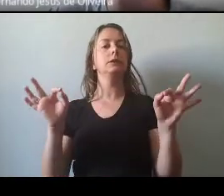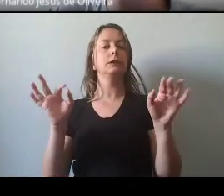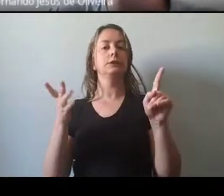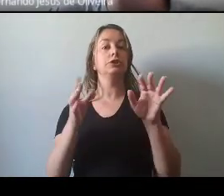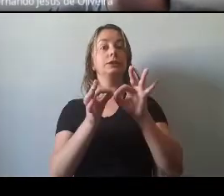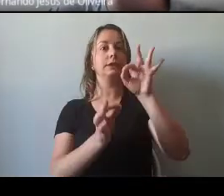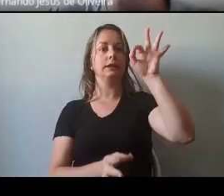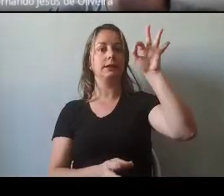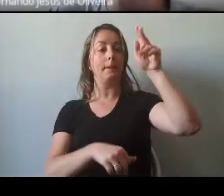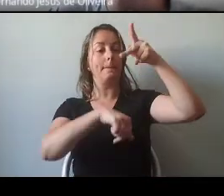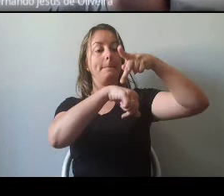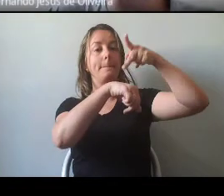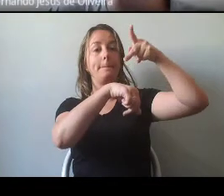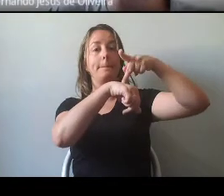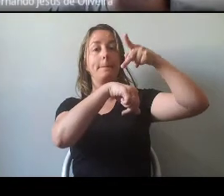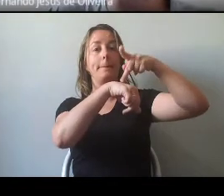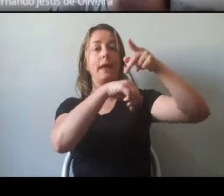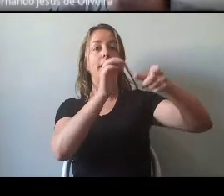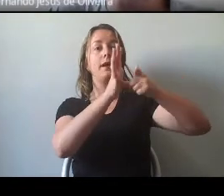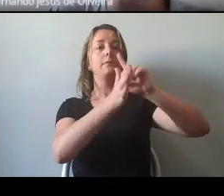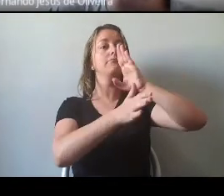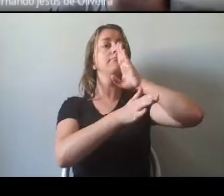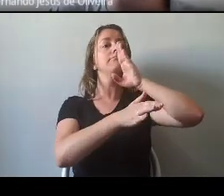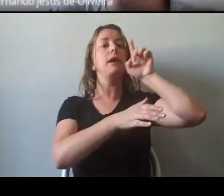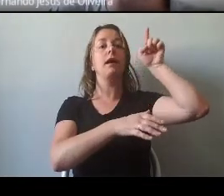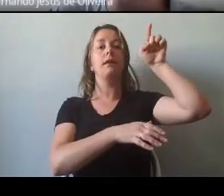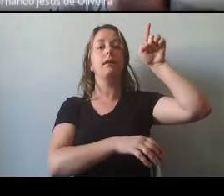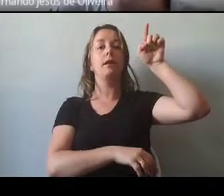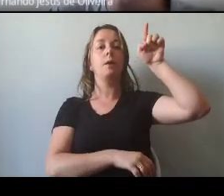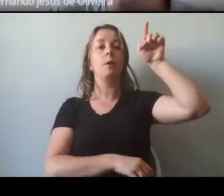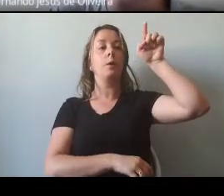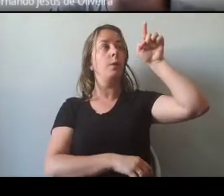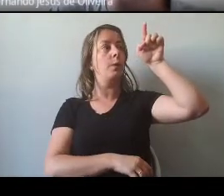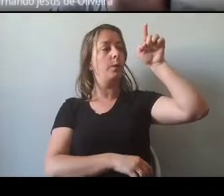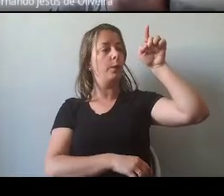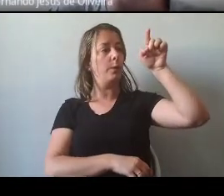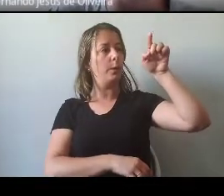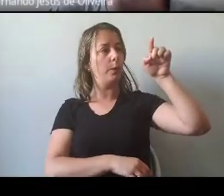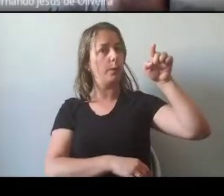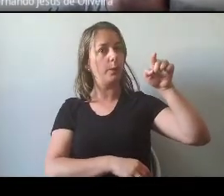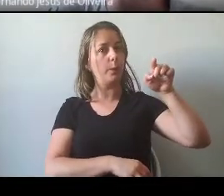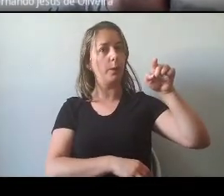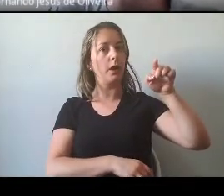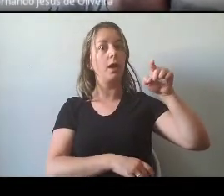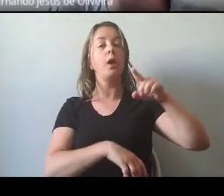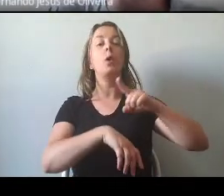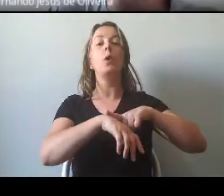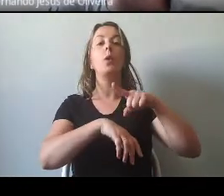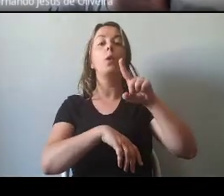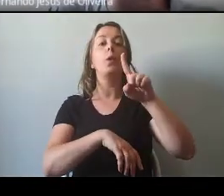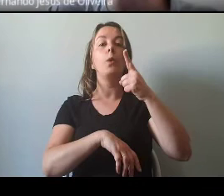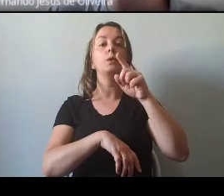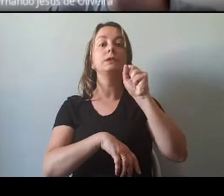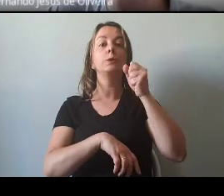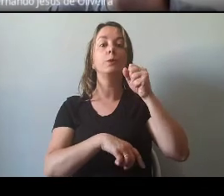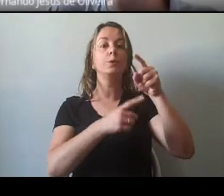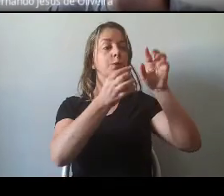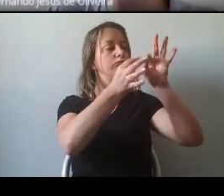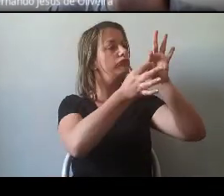Determine a distância percorrida por uma pedra em queda livre a partir do repouso durante o primeiro segundo de